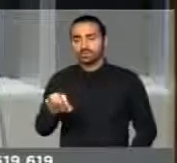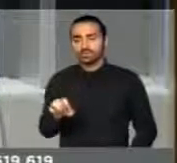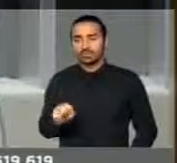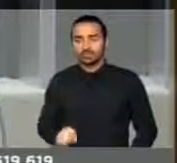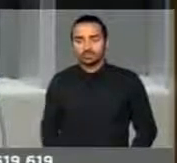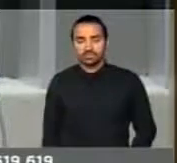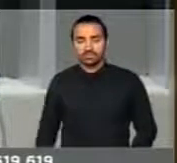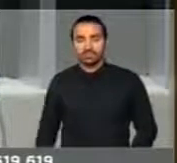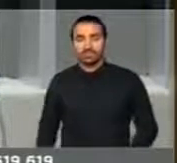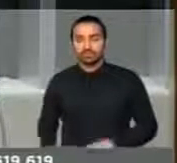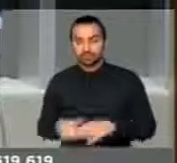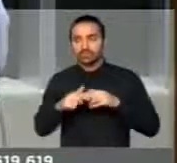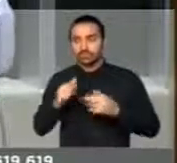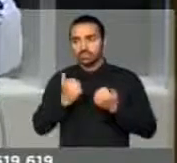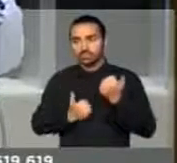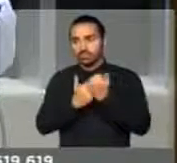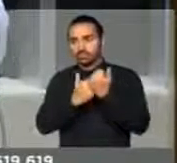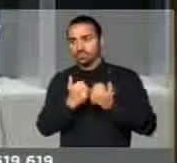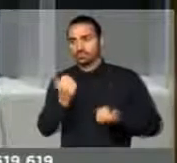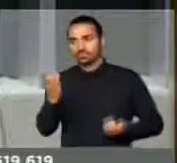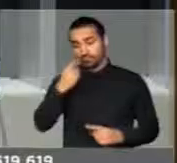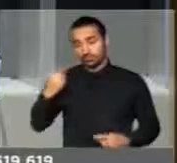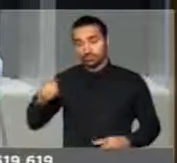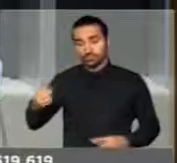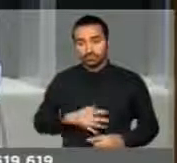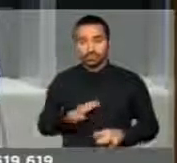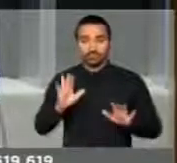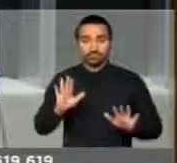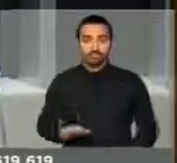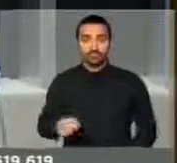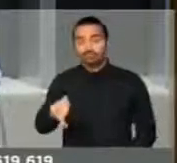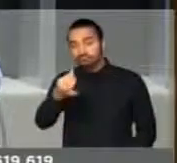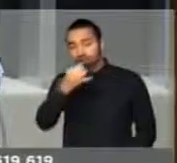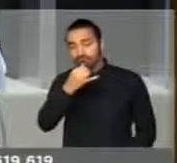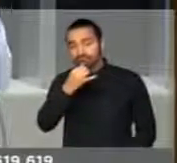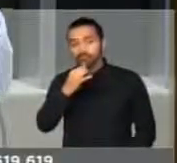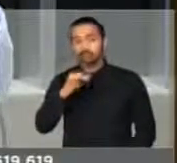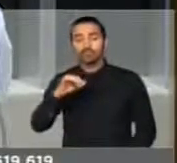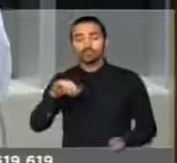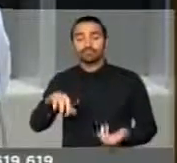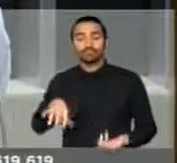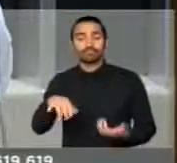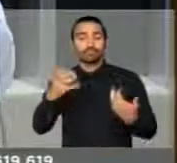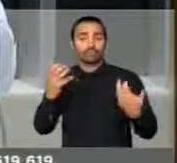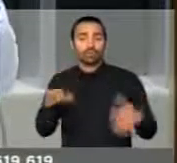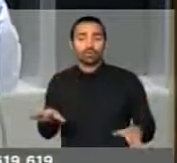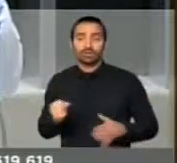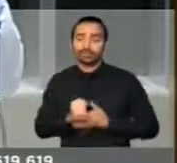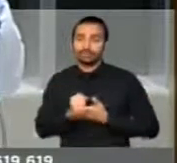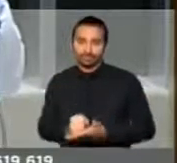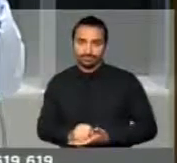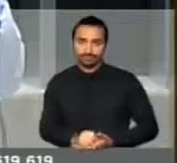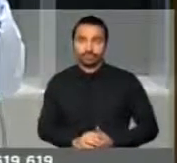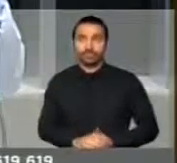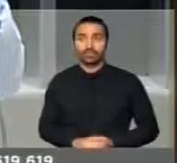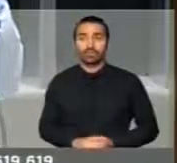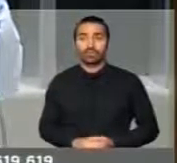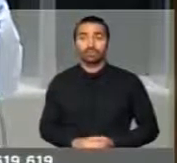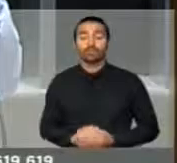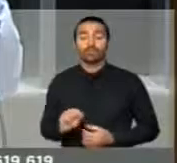da Justiça pedir providências, porque, como deputado estadual no Pará, investigamos os grupos de extermínio e eu,